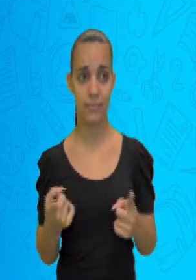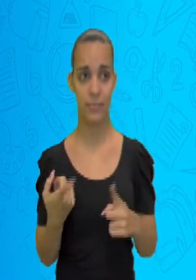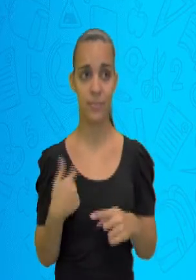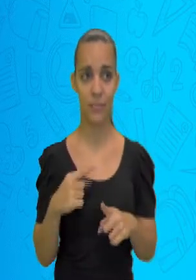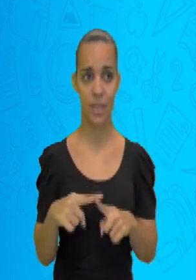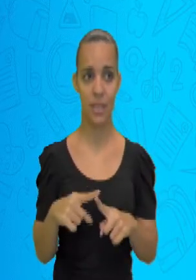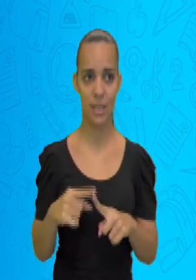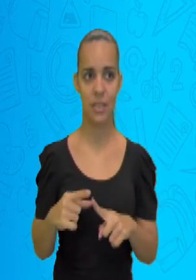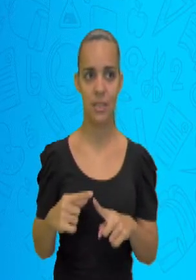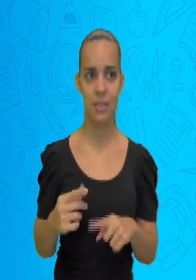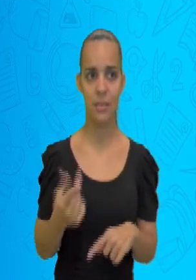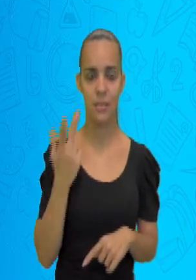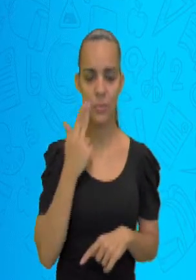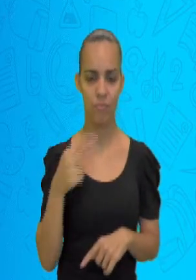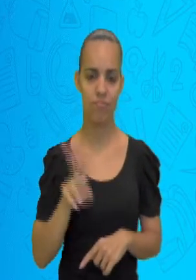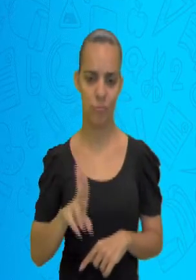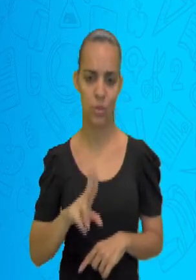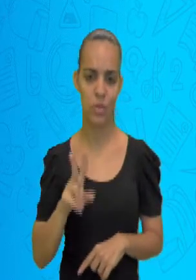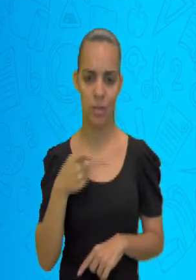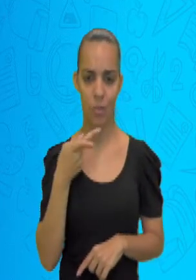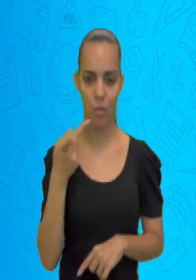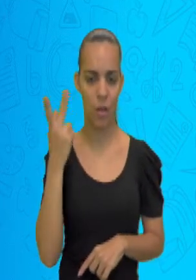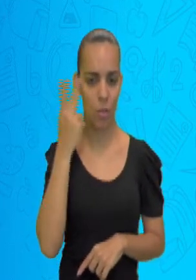normal nós falarmos dessa maneira.